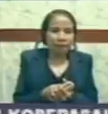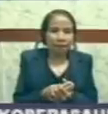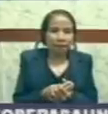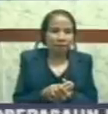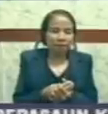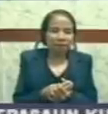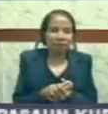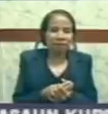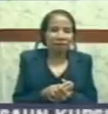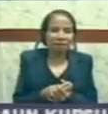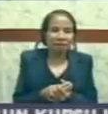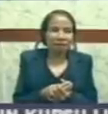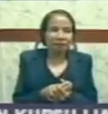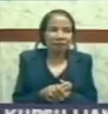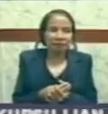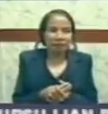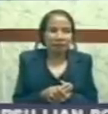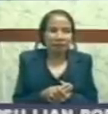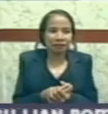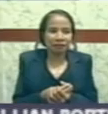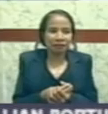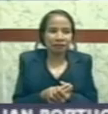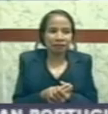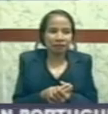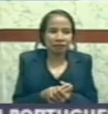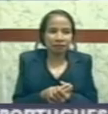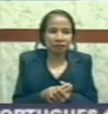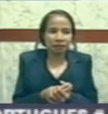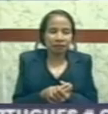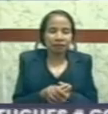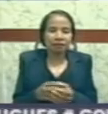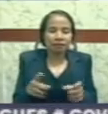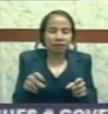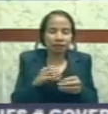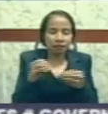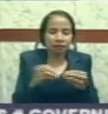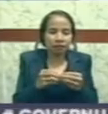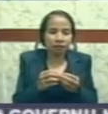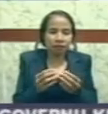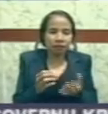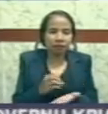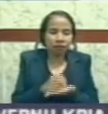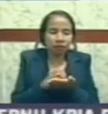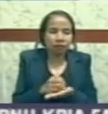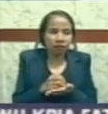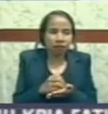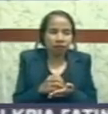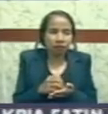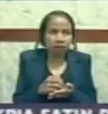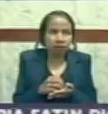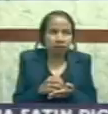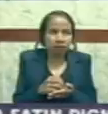distinto deputado, mandate. Obrigado, presidente. Quando a Raiwa Ninha, né? O San Helacan,